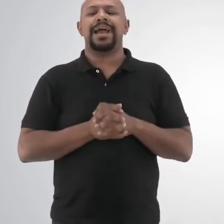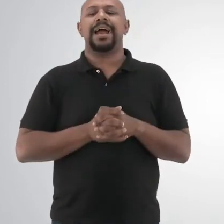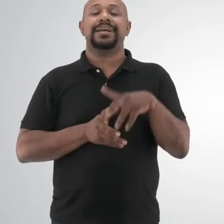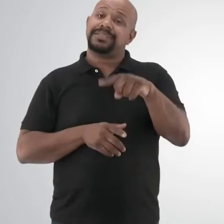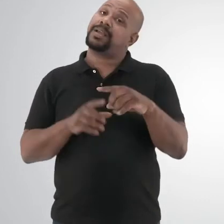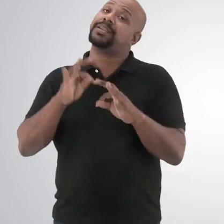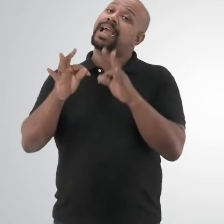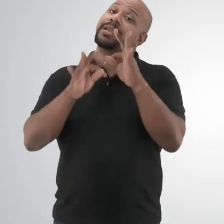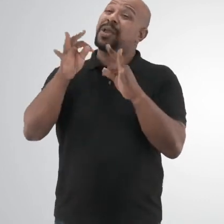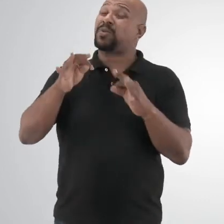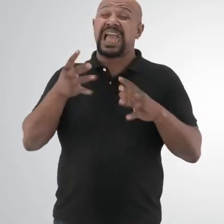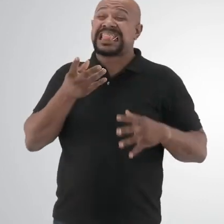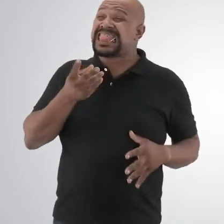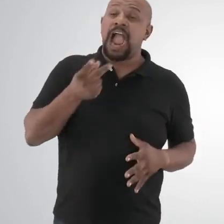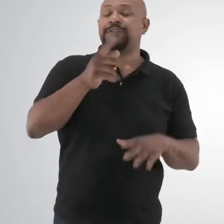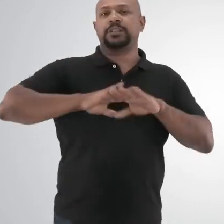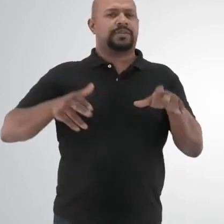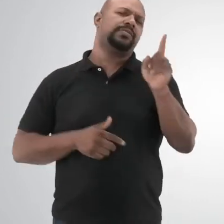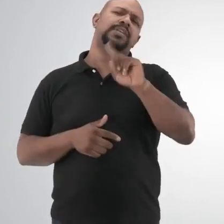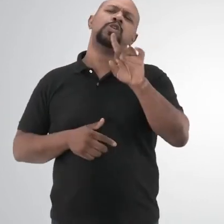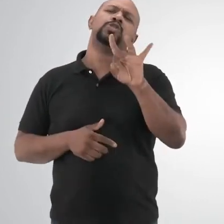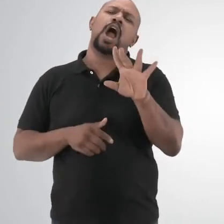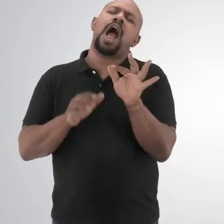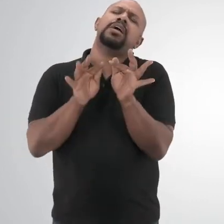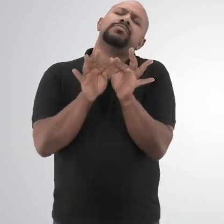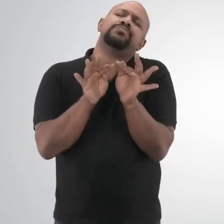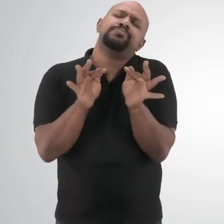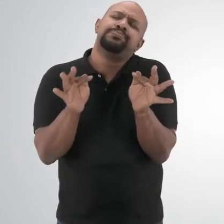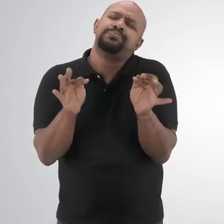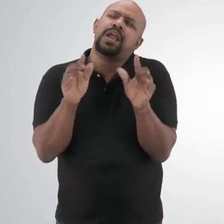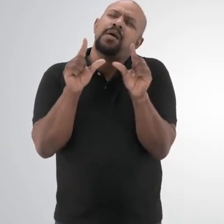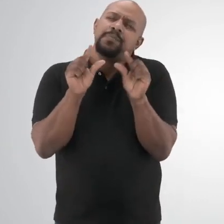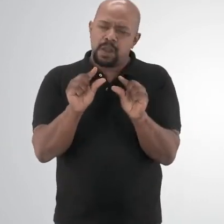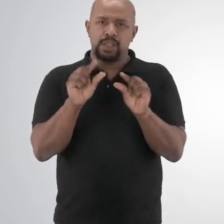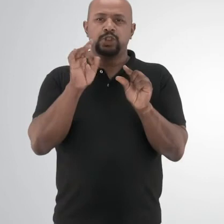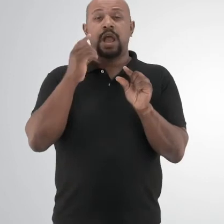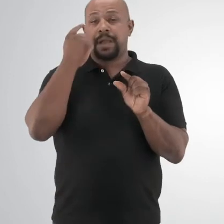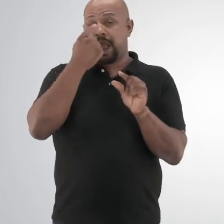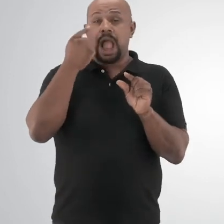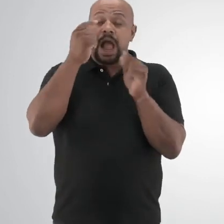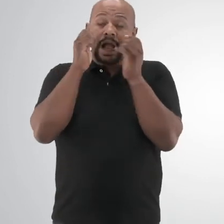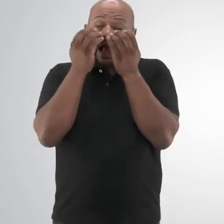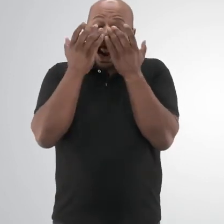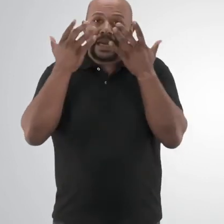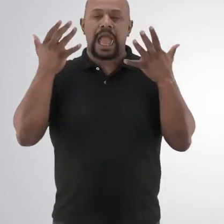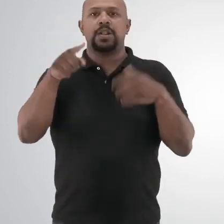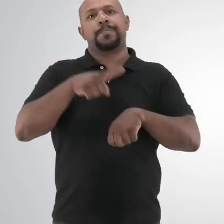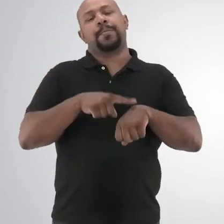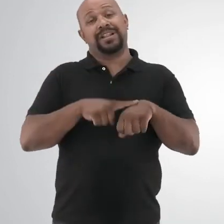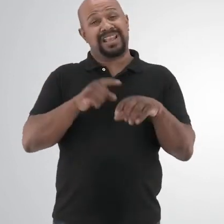assim, isso é um tratamento definitivo para olheira? Não, só vai dar uma ajudada você dar uma clareada nessa sua